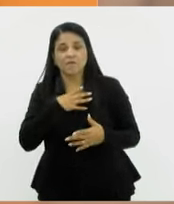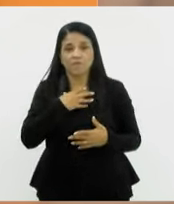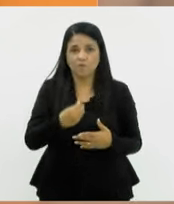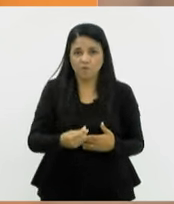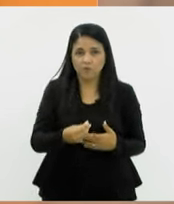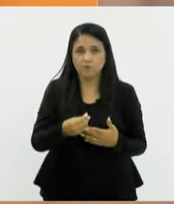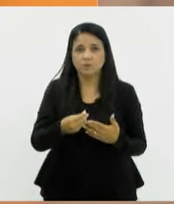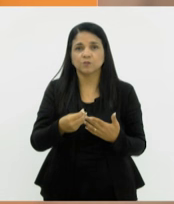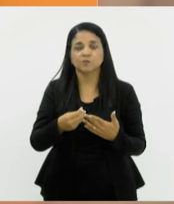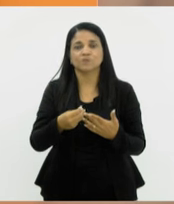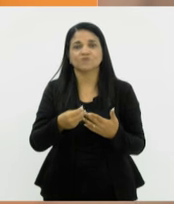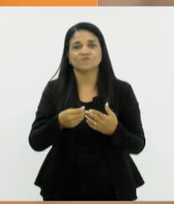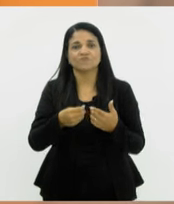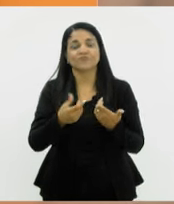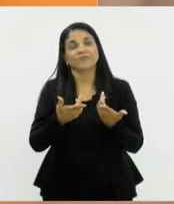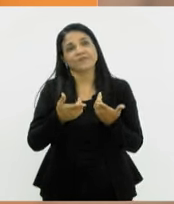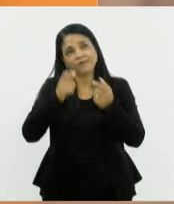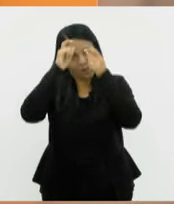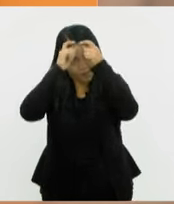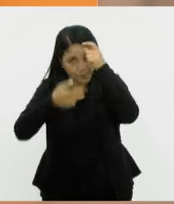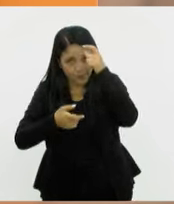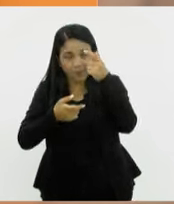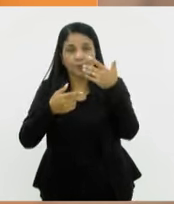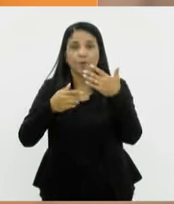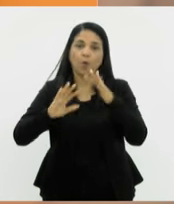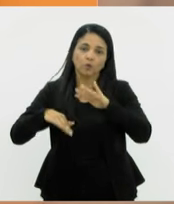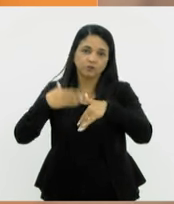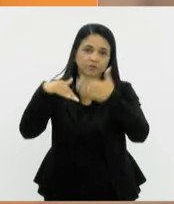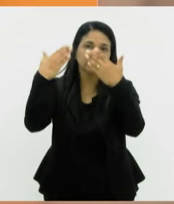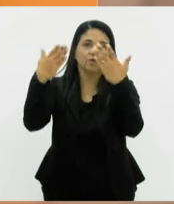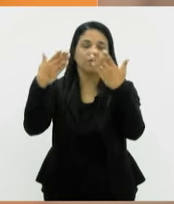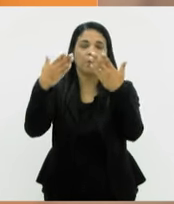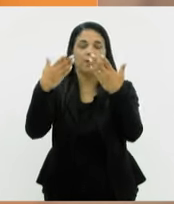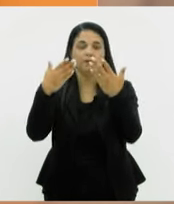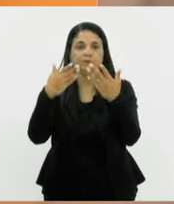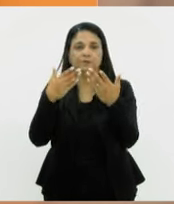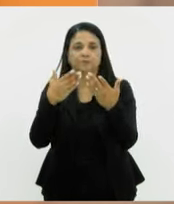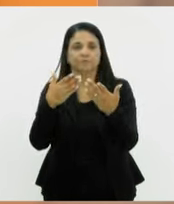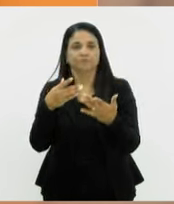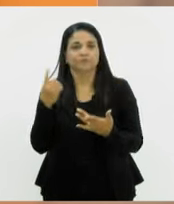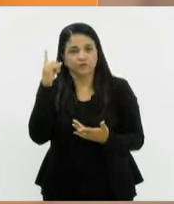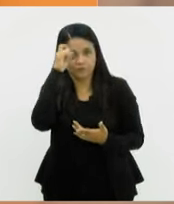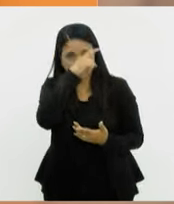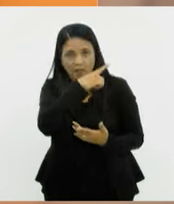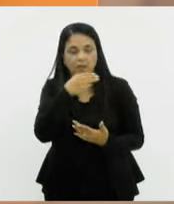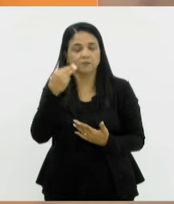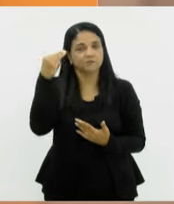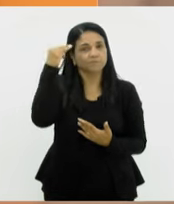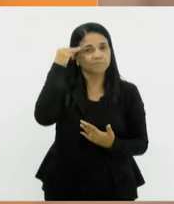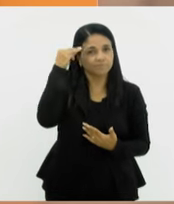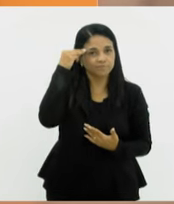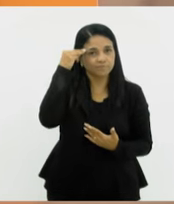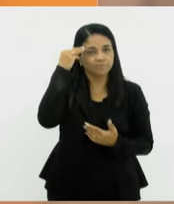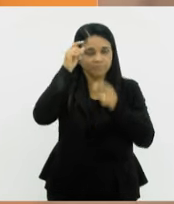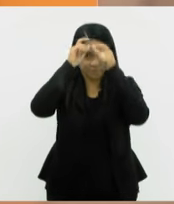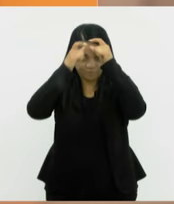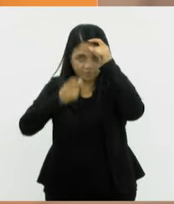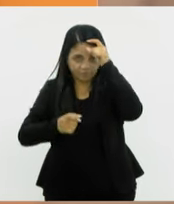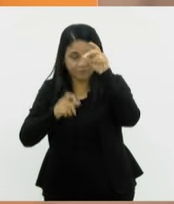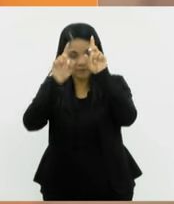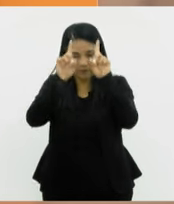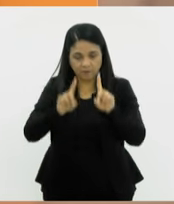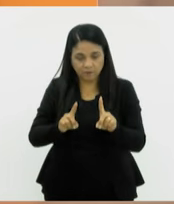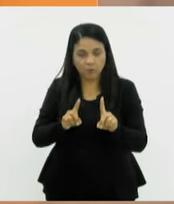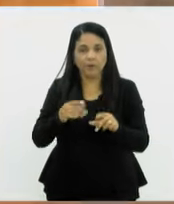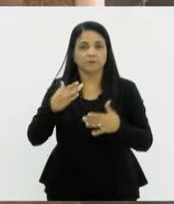que apresentam padrões atípicos de desenvolvimento em razão de deficiências mentais, intelectuais ou